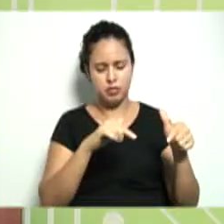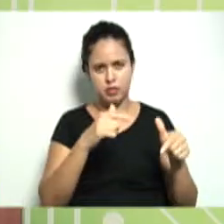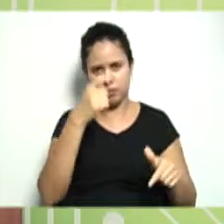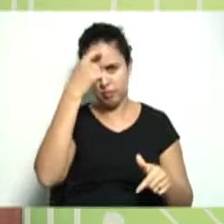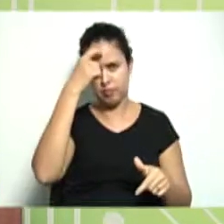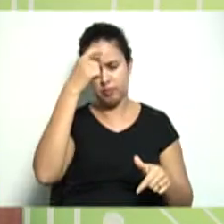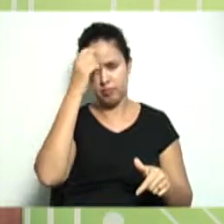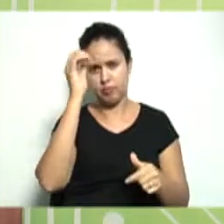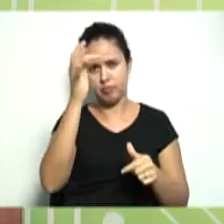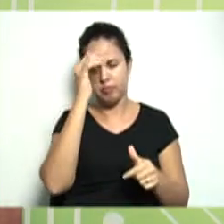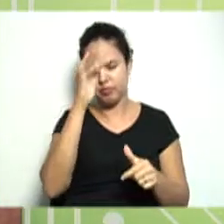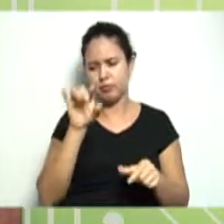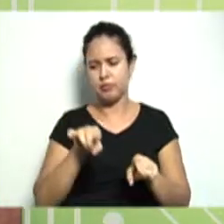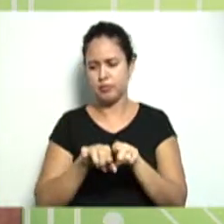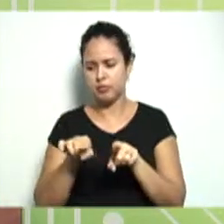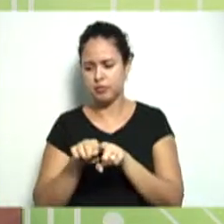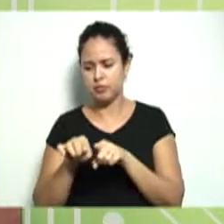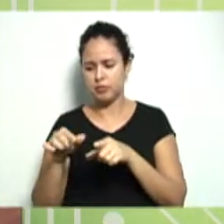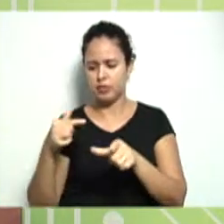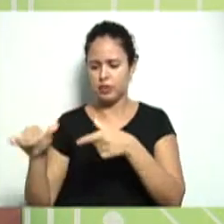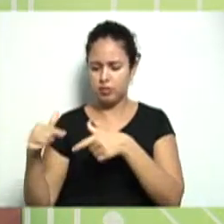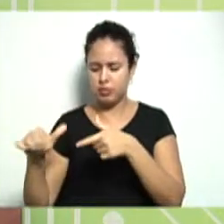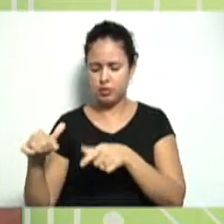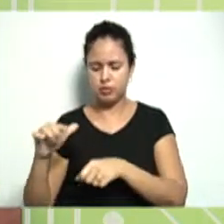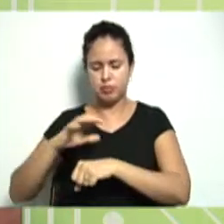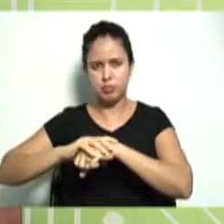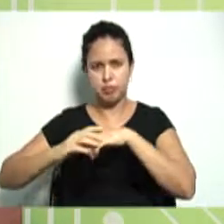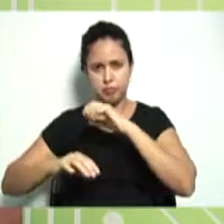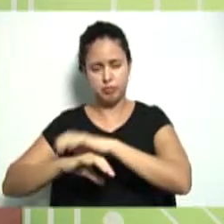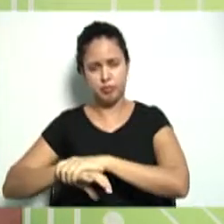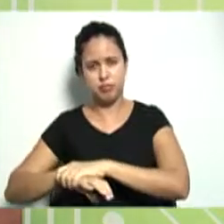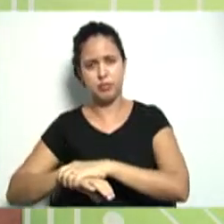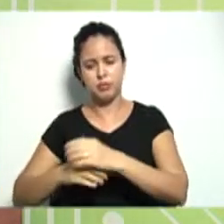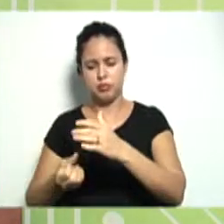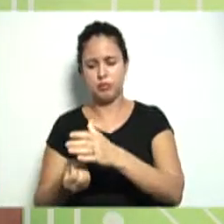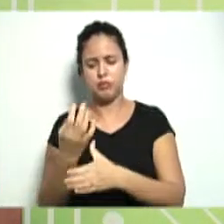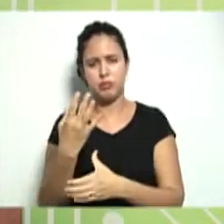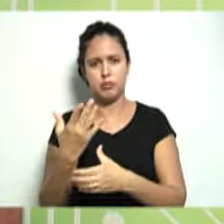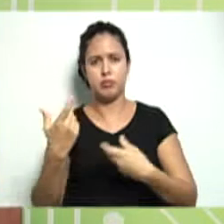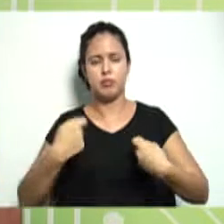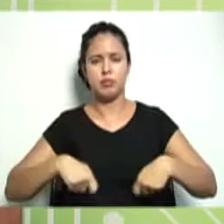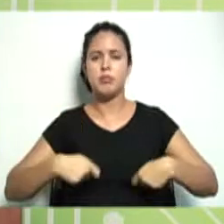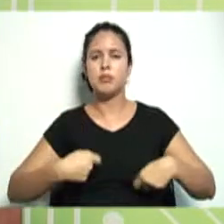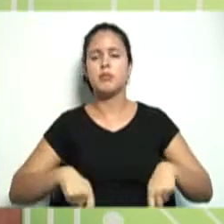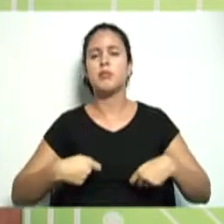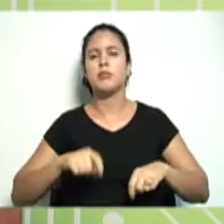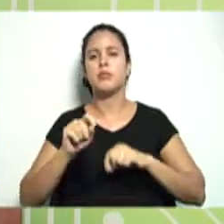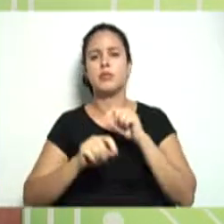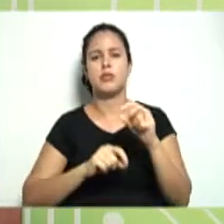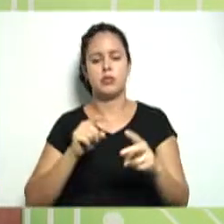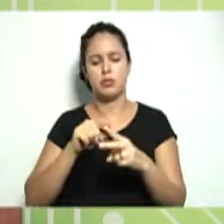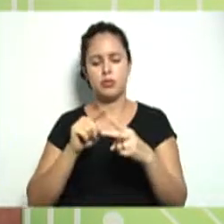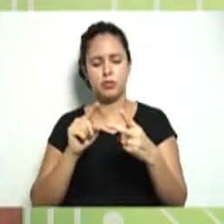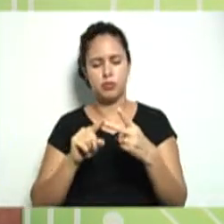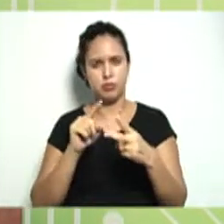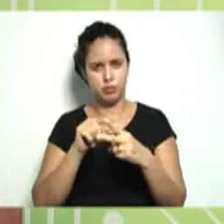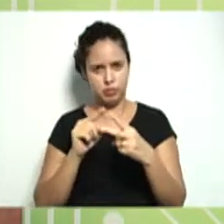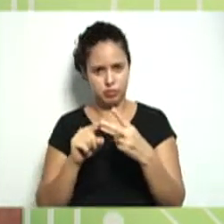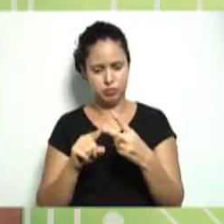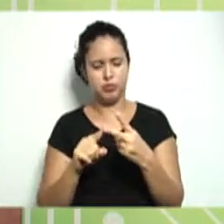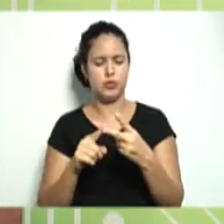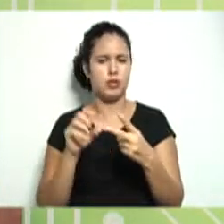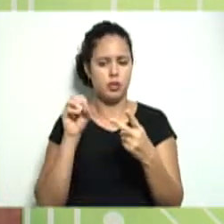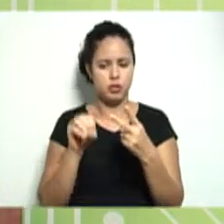intelectual e o trabalho manual, surgiu então a necessidade de duas formas